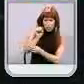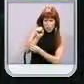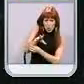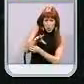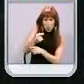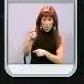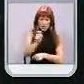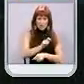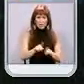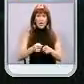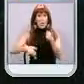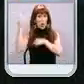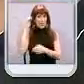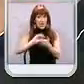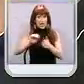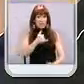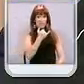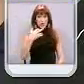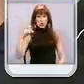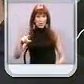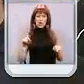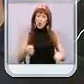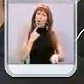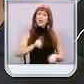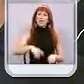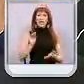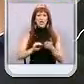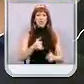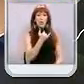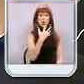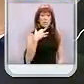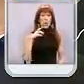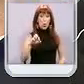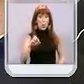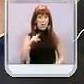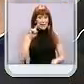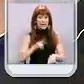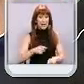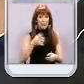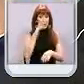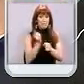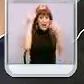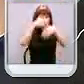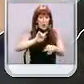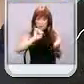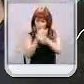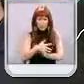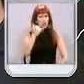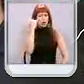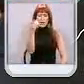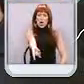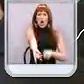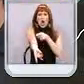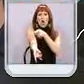ano passado escrevemos 2008, foi fantástico, e este ano vamos voltar a escrever 2008, e no momento preciso da passagem de ano, à meia-noite vamos passar para